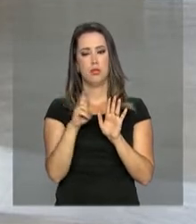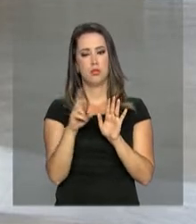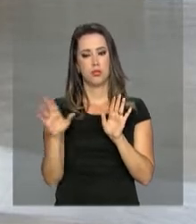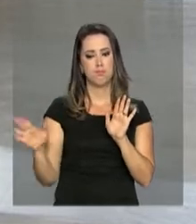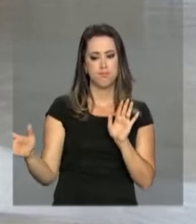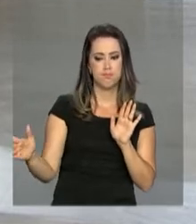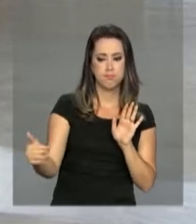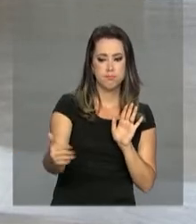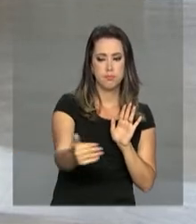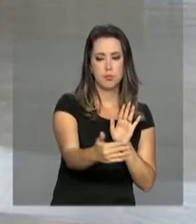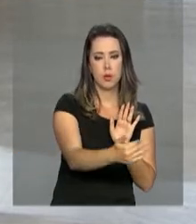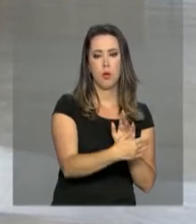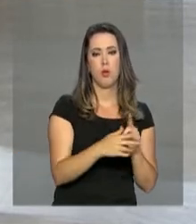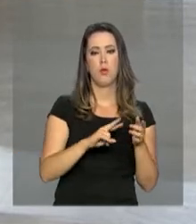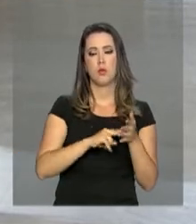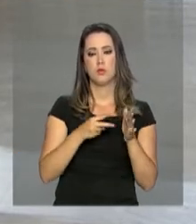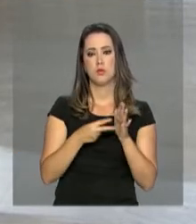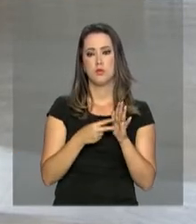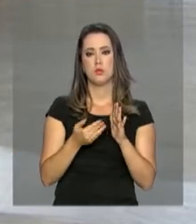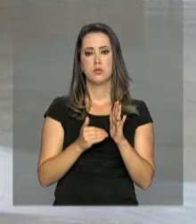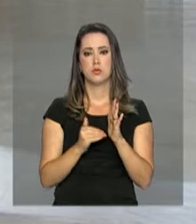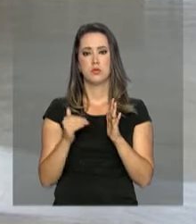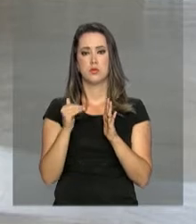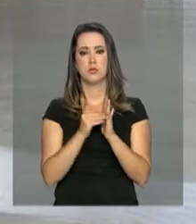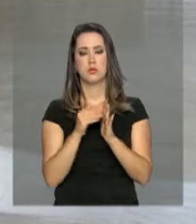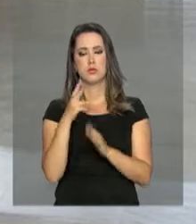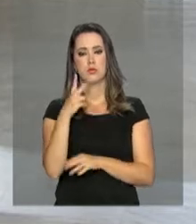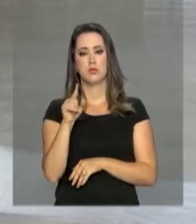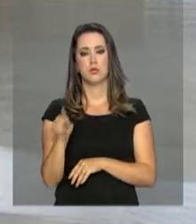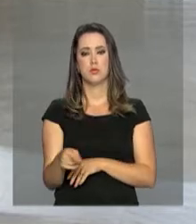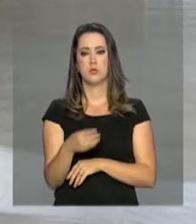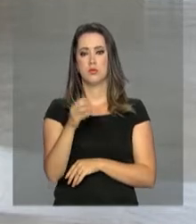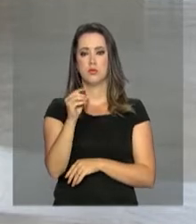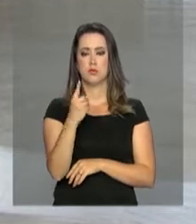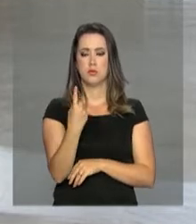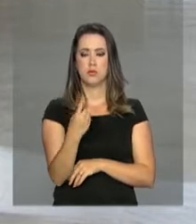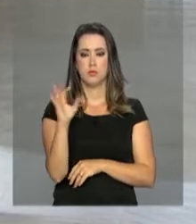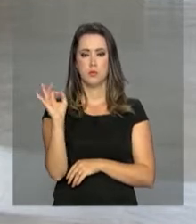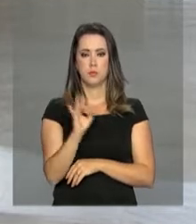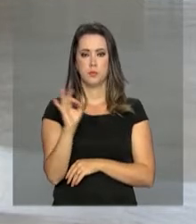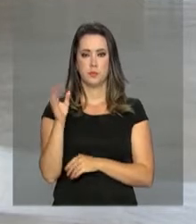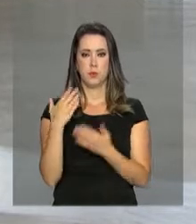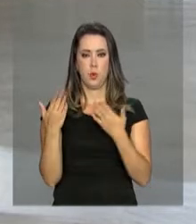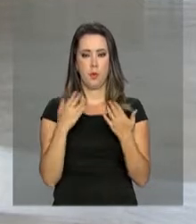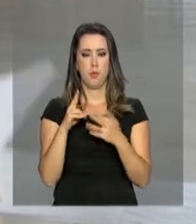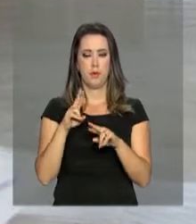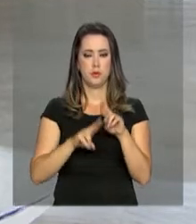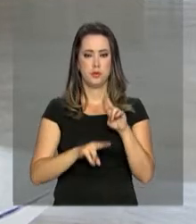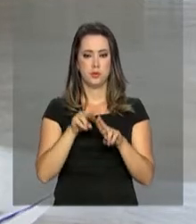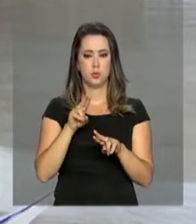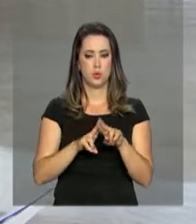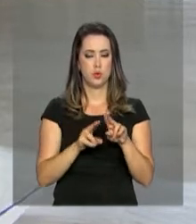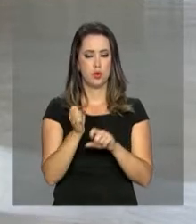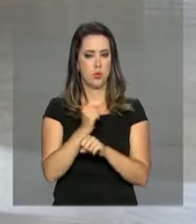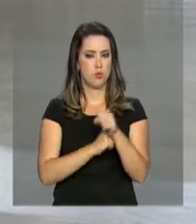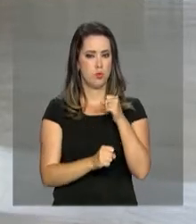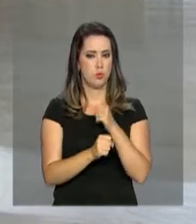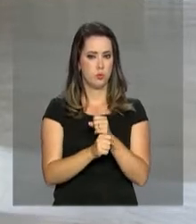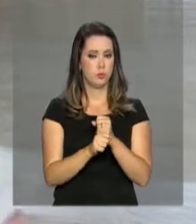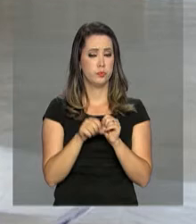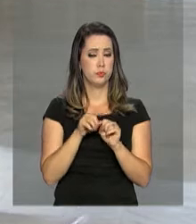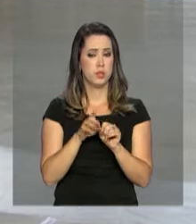reais, o que representa um aumento de 2,01% em relação a junho de 2017,